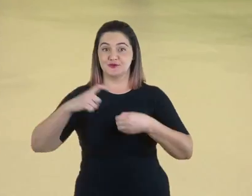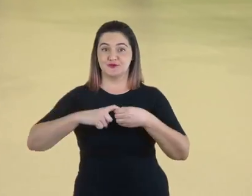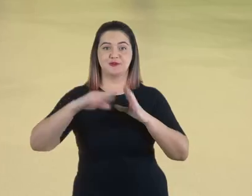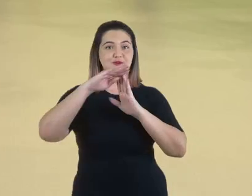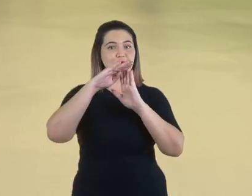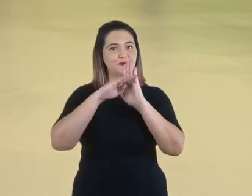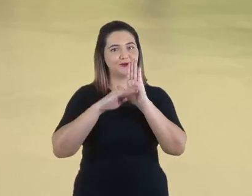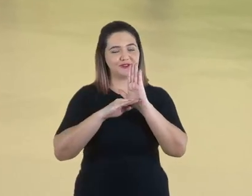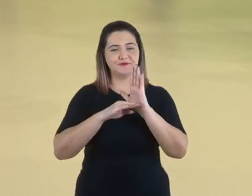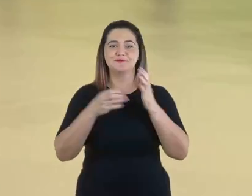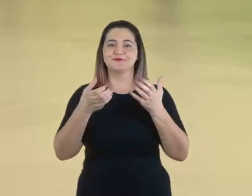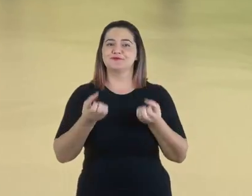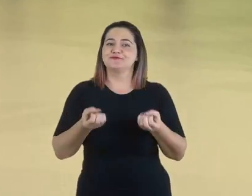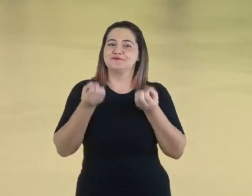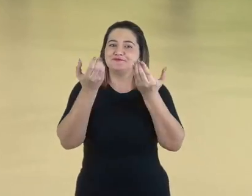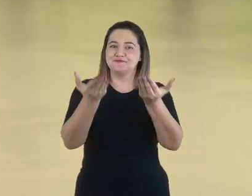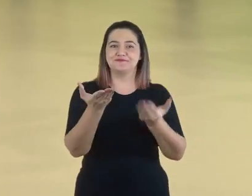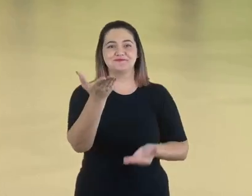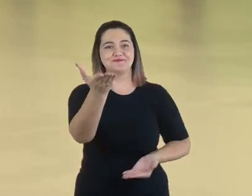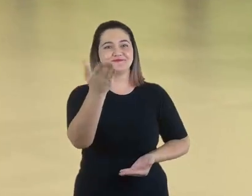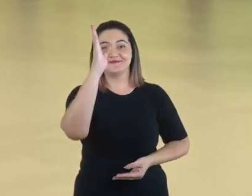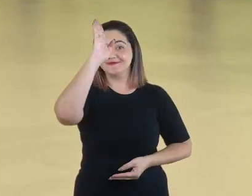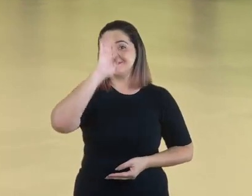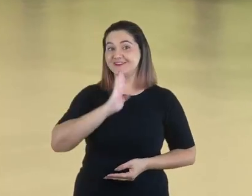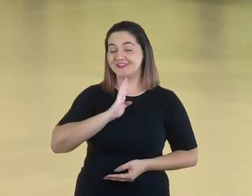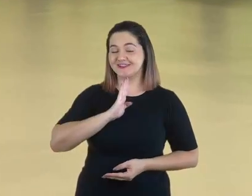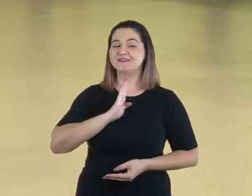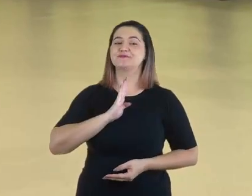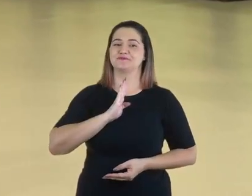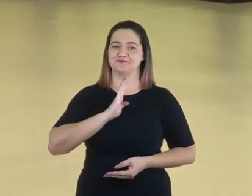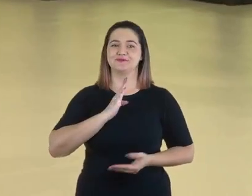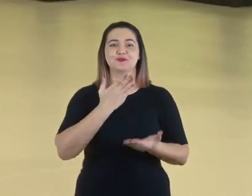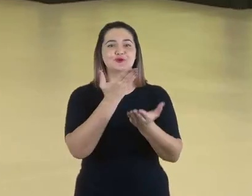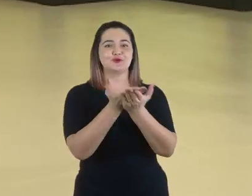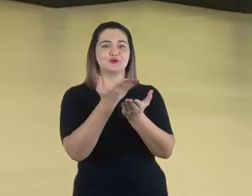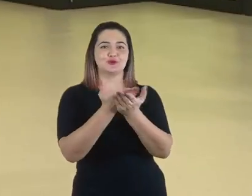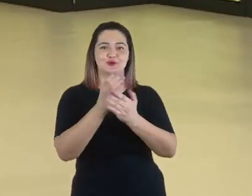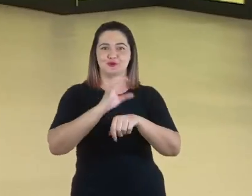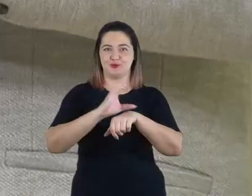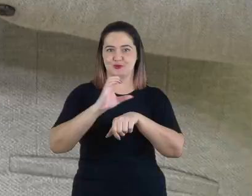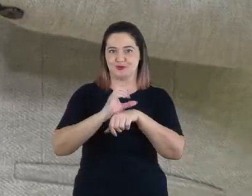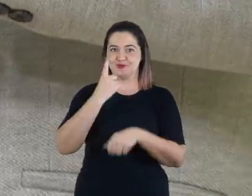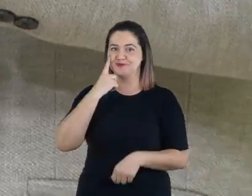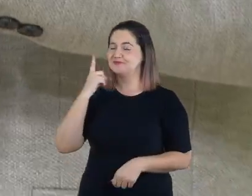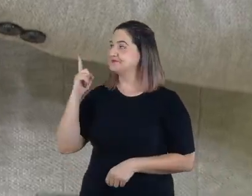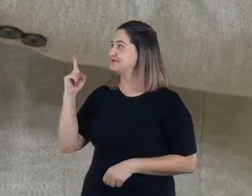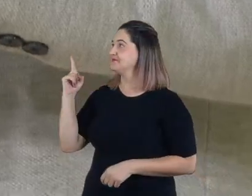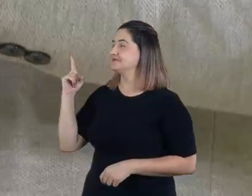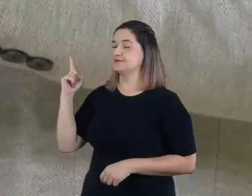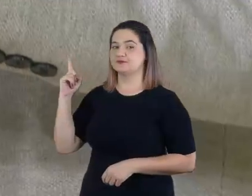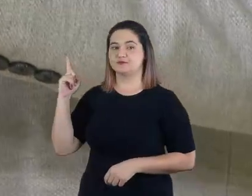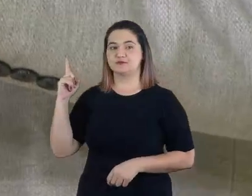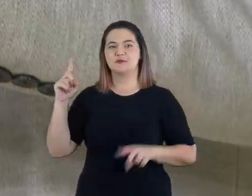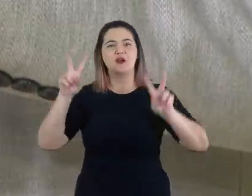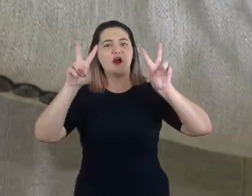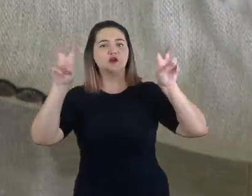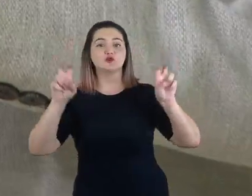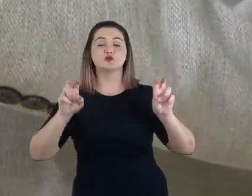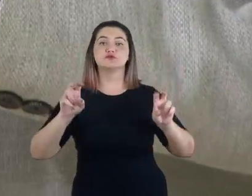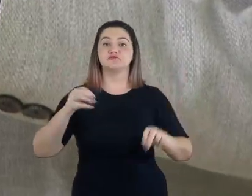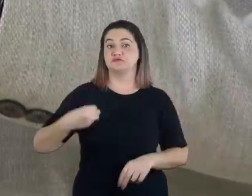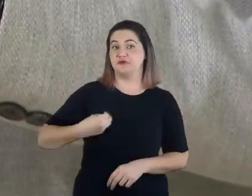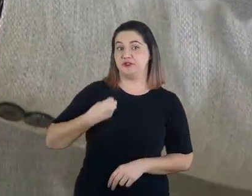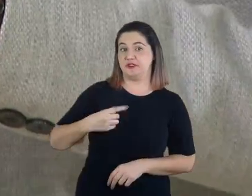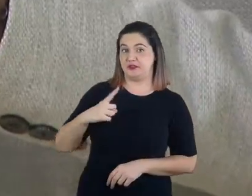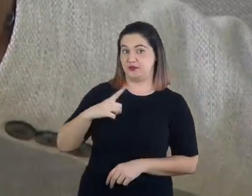De volta com o programa Evidências, oferecendo para você inteiramente grátis o Guia de Estudos Evidências, com assuntos sobre a